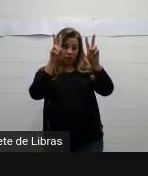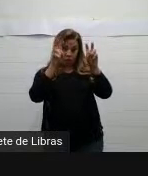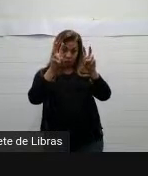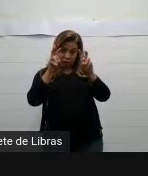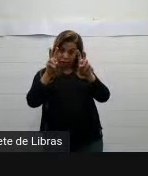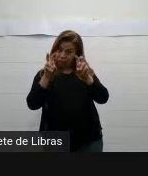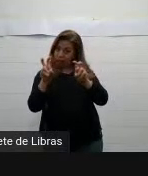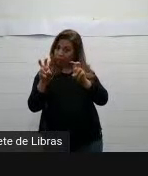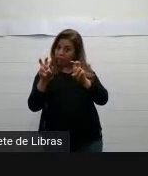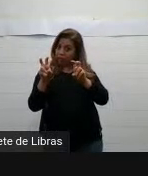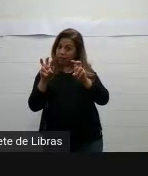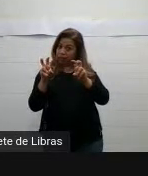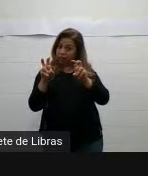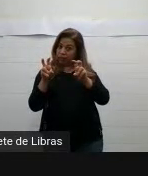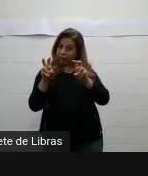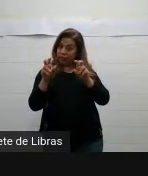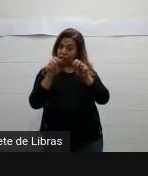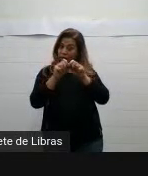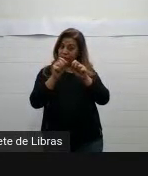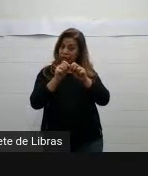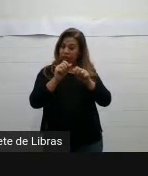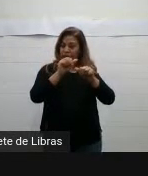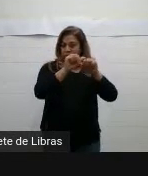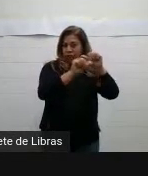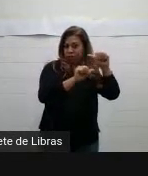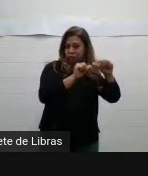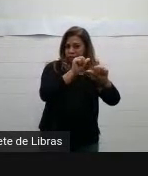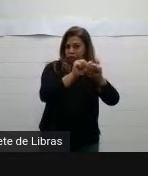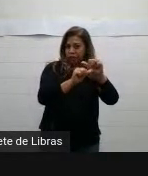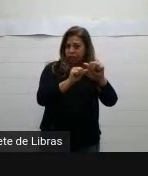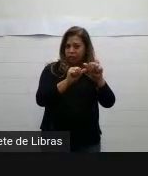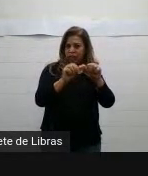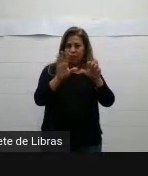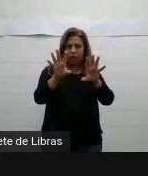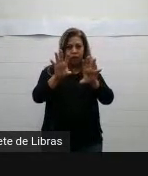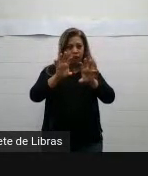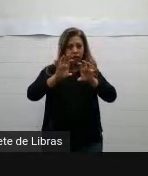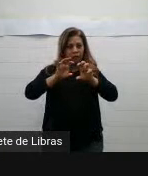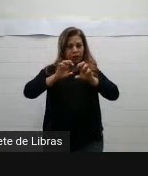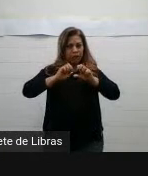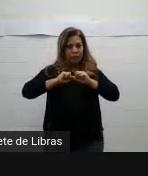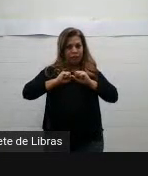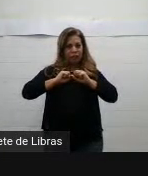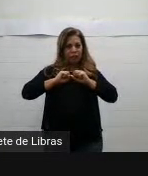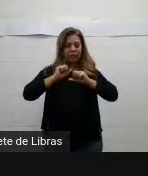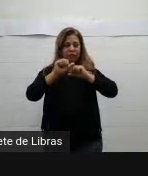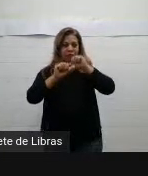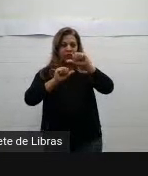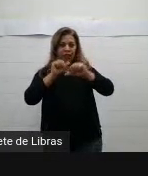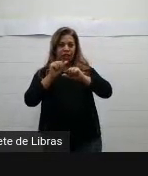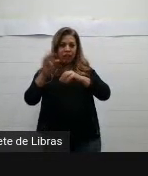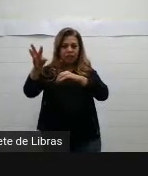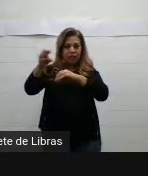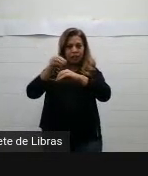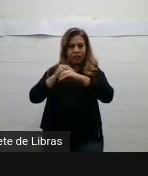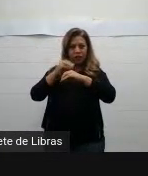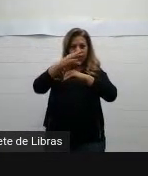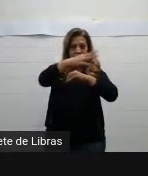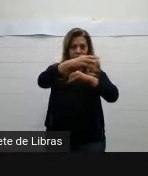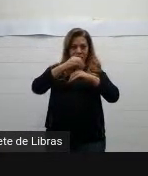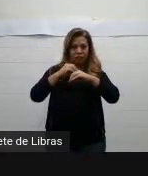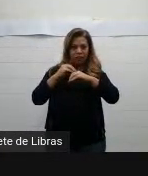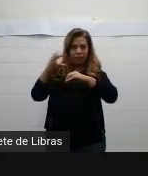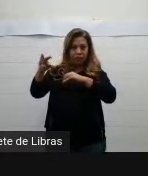vai fazendo as intervenções e capturando, através dessas intervenções, as informações. Então, no caso, a gente